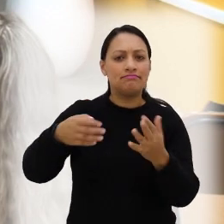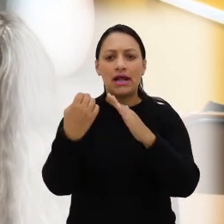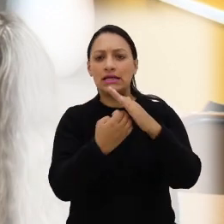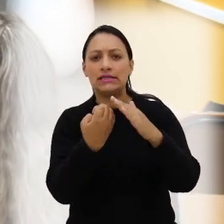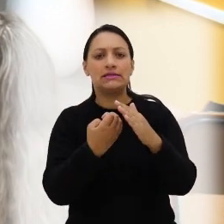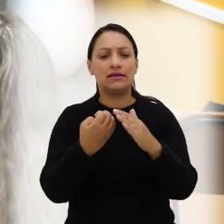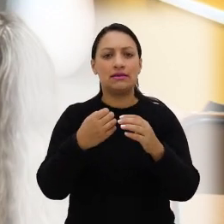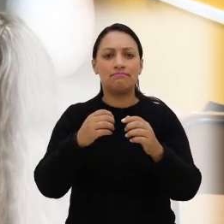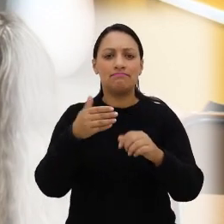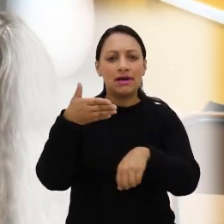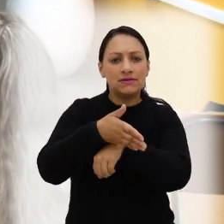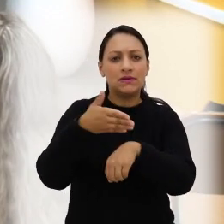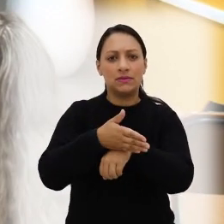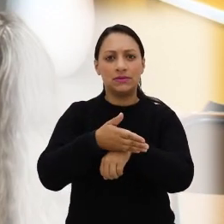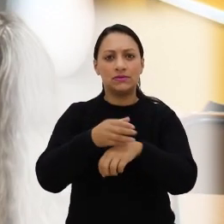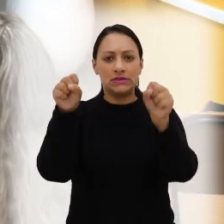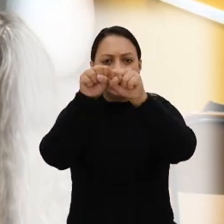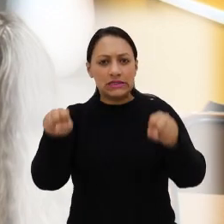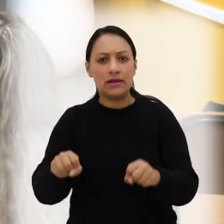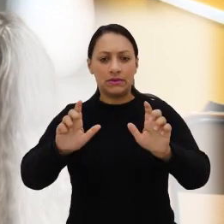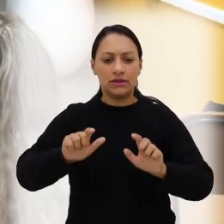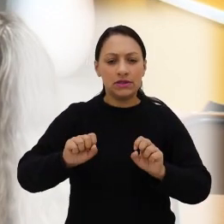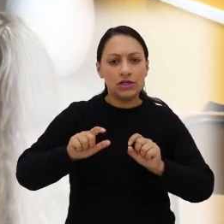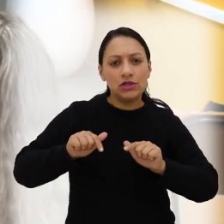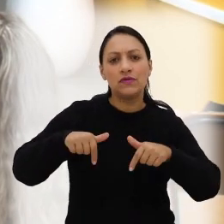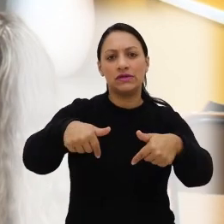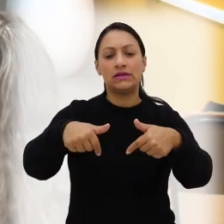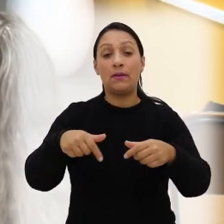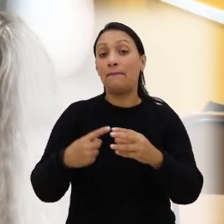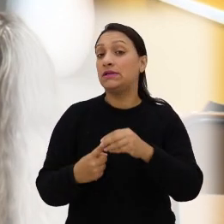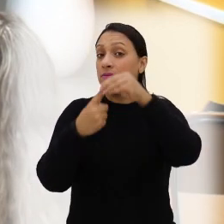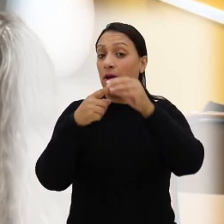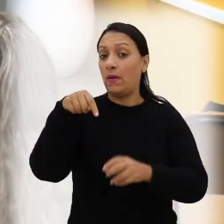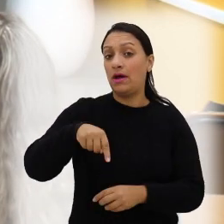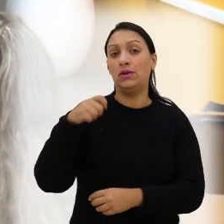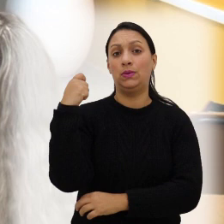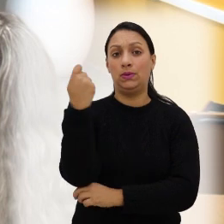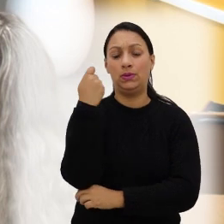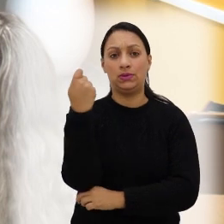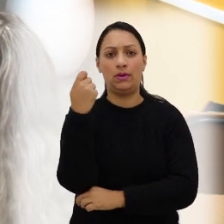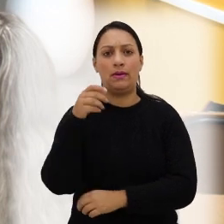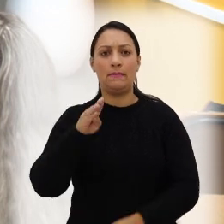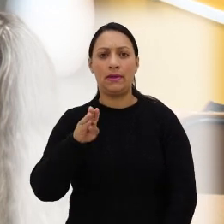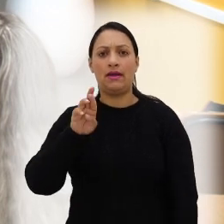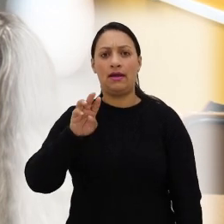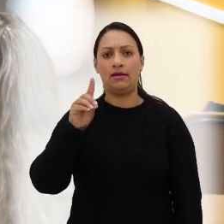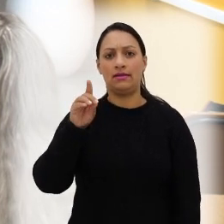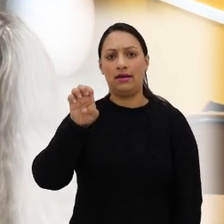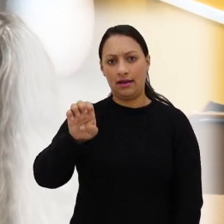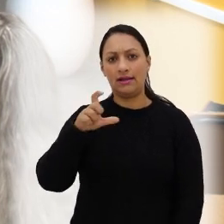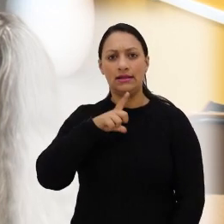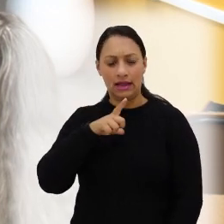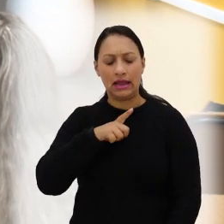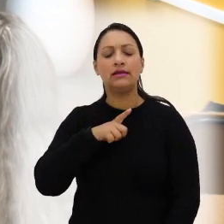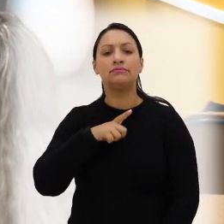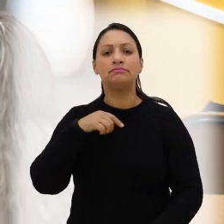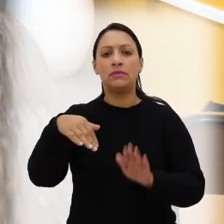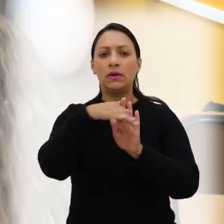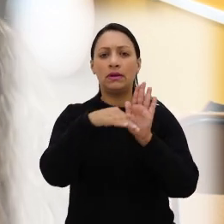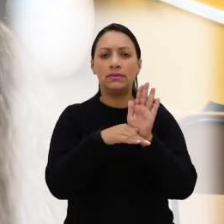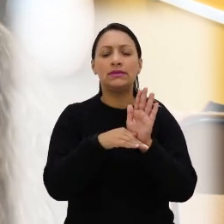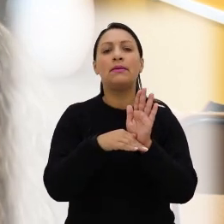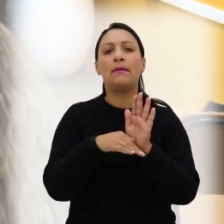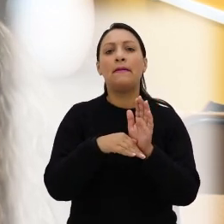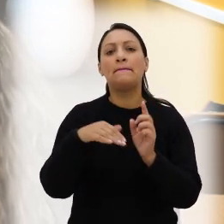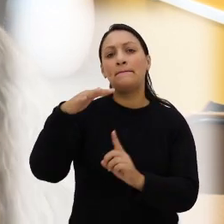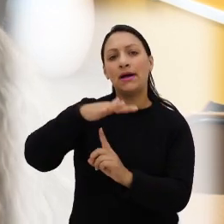e especialmente aqueles que estão aqui no Rio Grande do Sul. O BRDE tem programas de aceleração no estado do Paraná e no estado de Santa Catarina, por sinal,